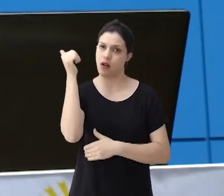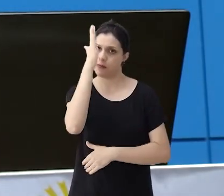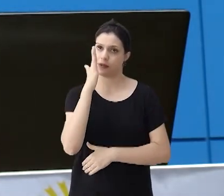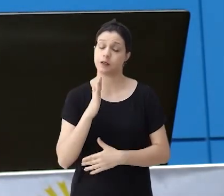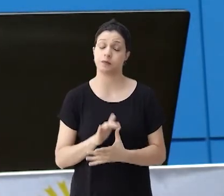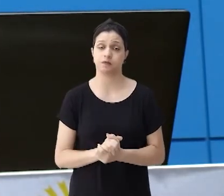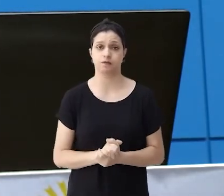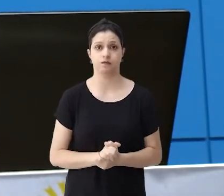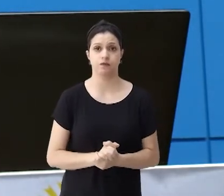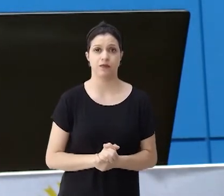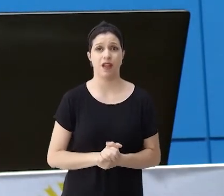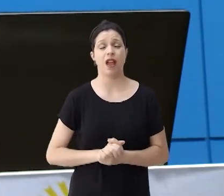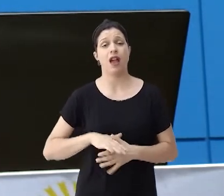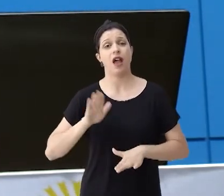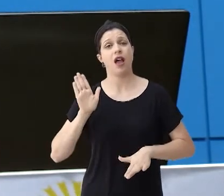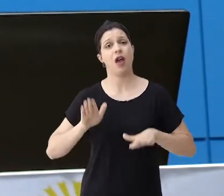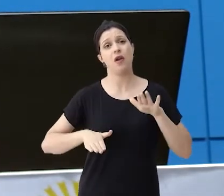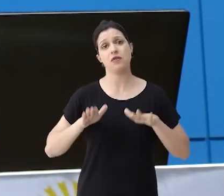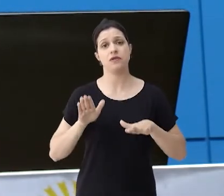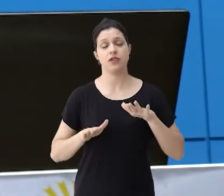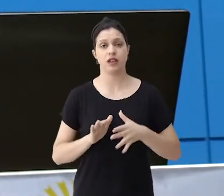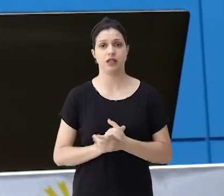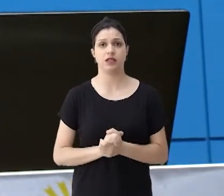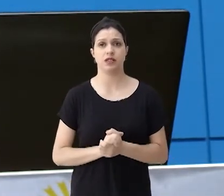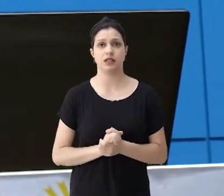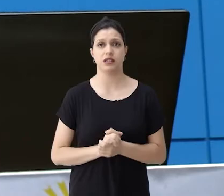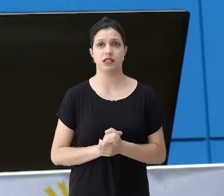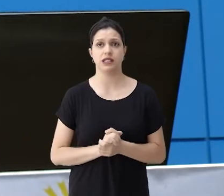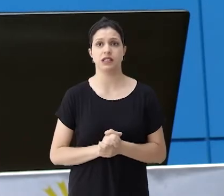percentualmente mais no Brasil inteiro. Muitas vezes